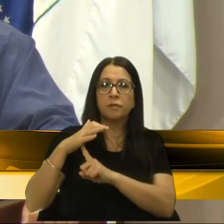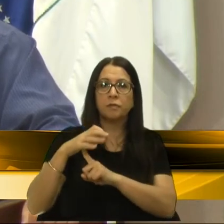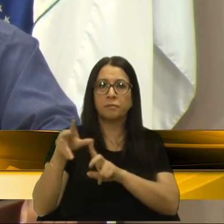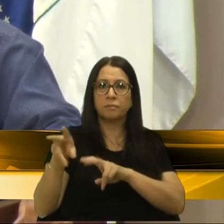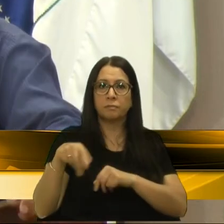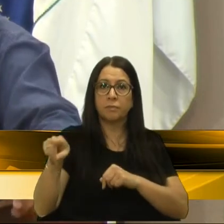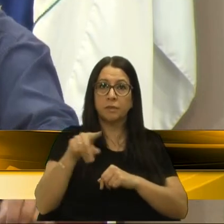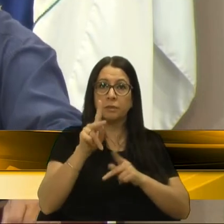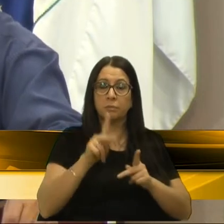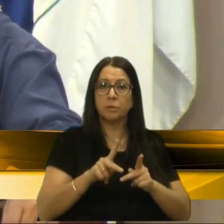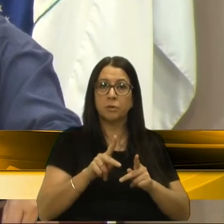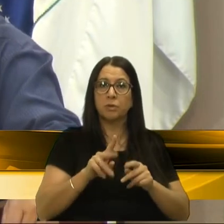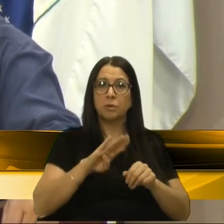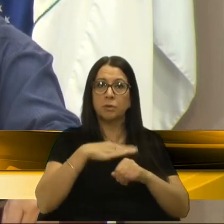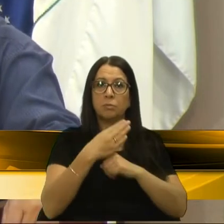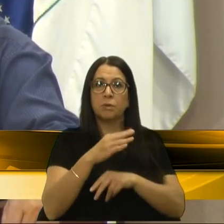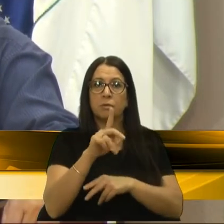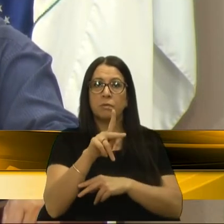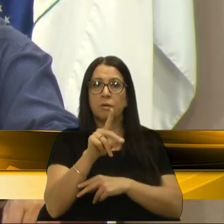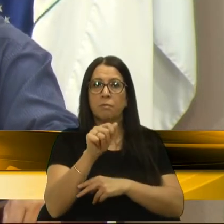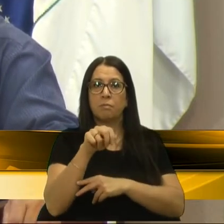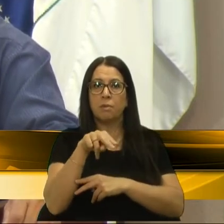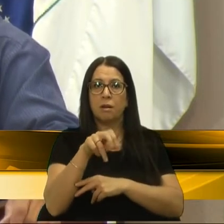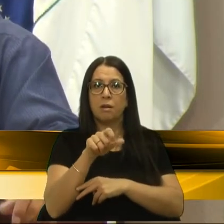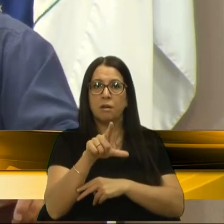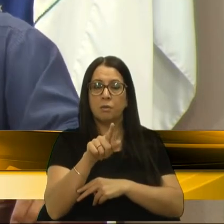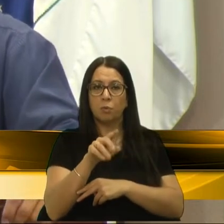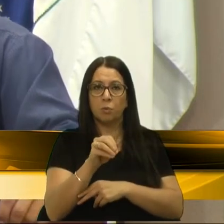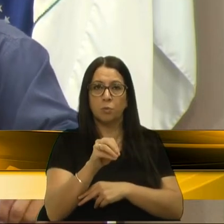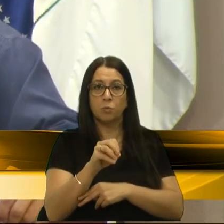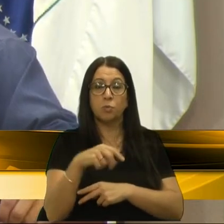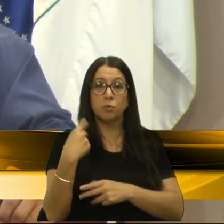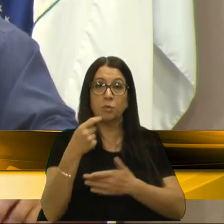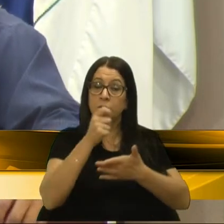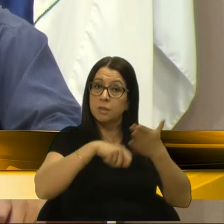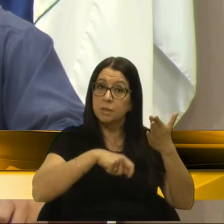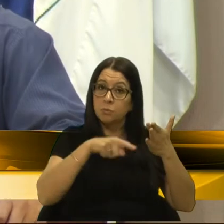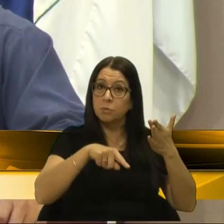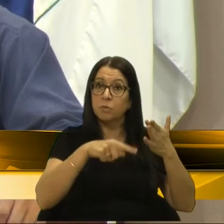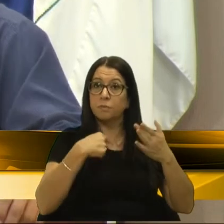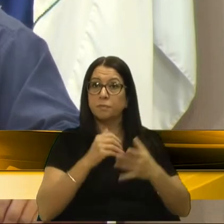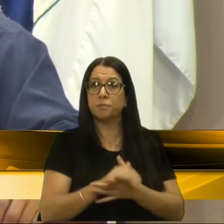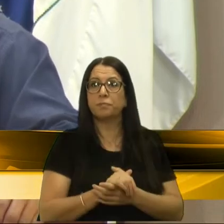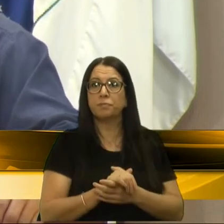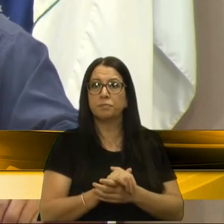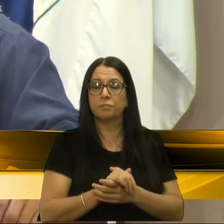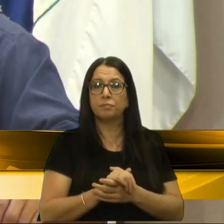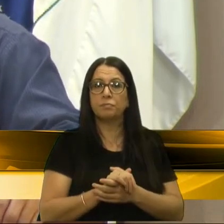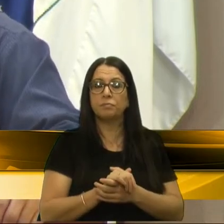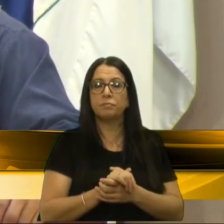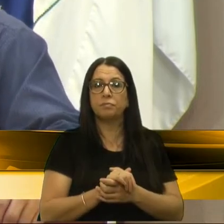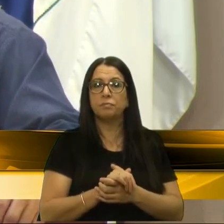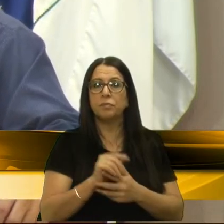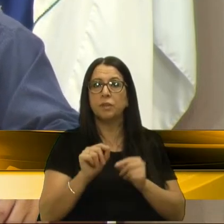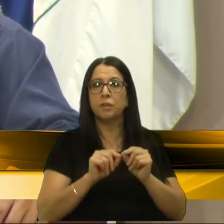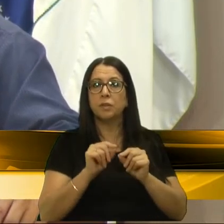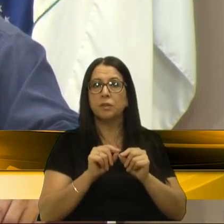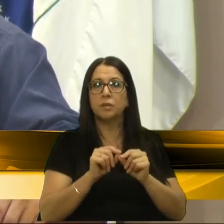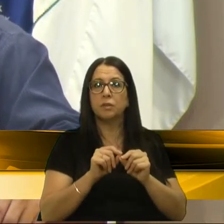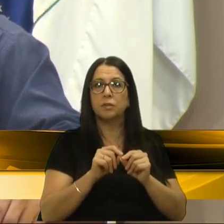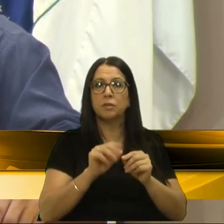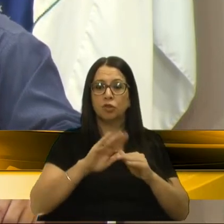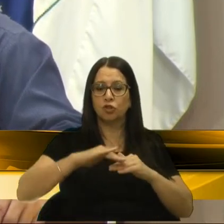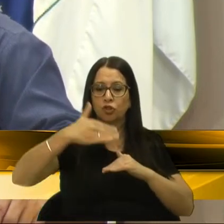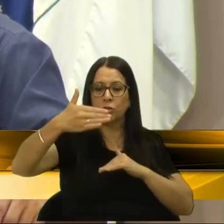várias pessoas me pediram sobre a situação que a gente protocolou aqui nessa casa, que é as instalações de container,